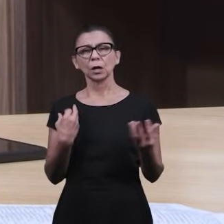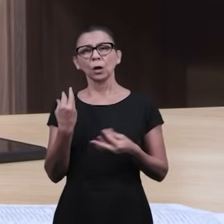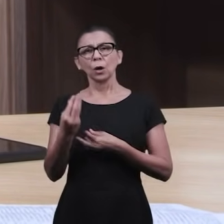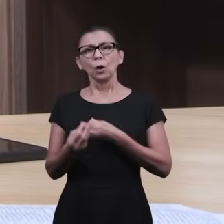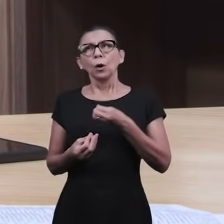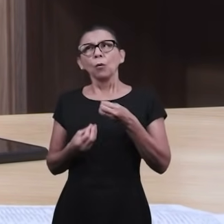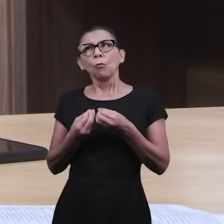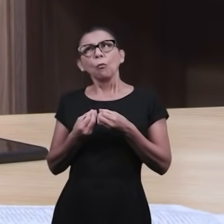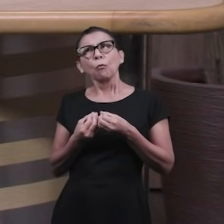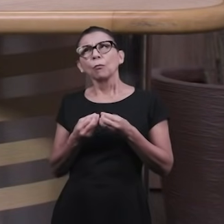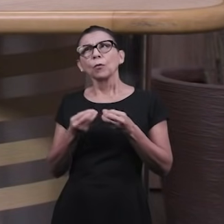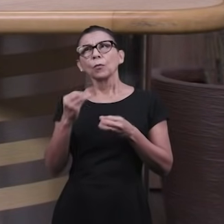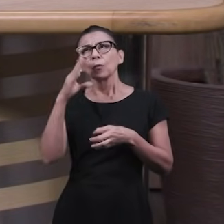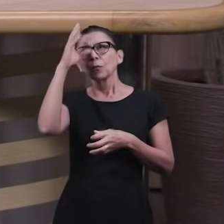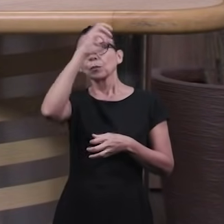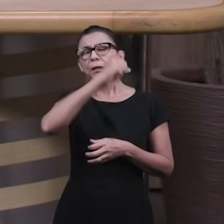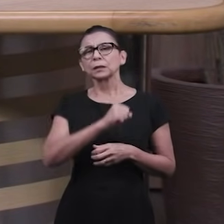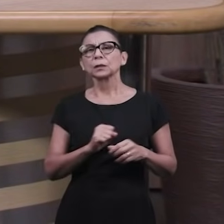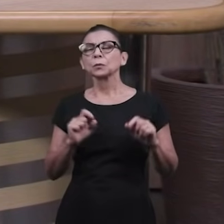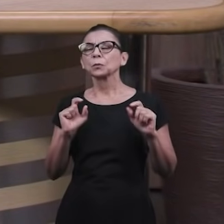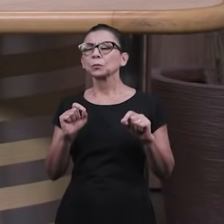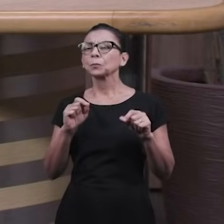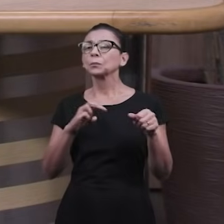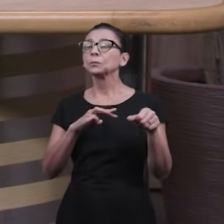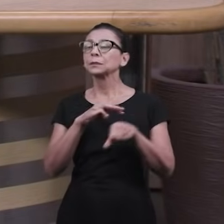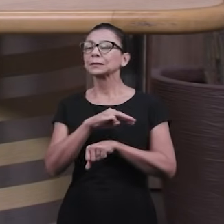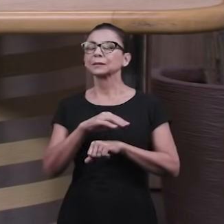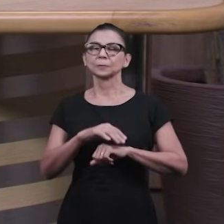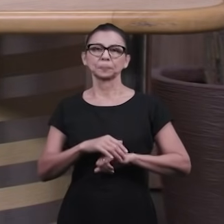introdutória acerca de ministério?